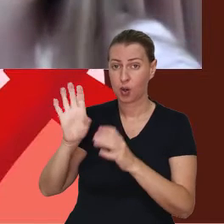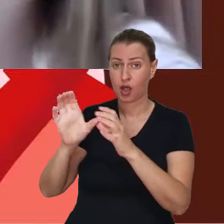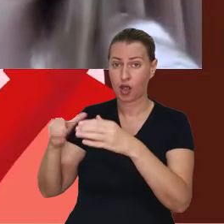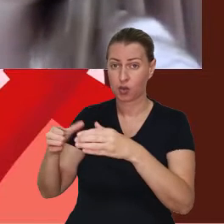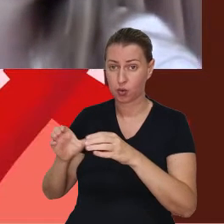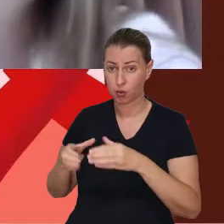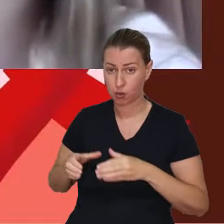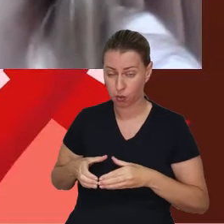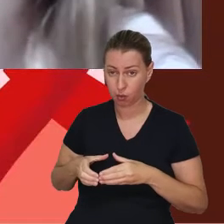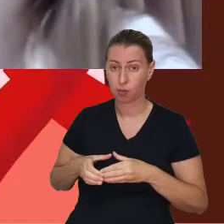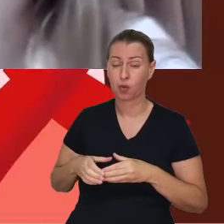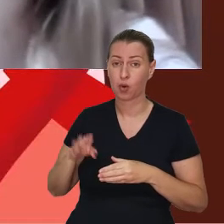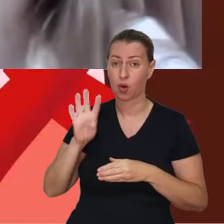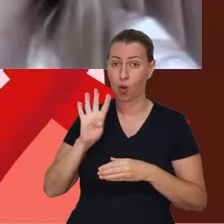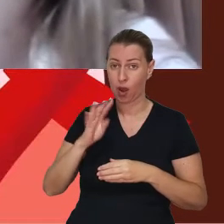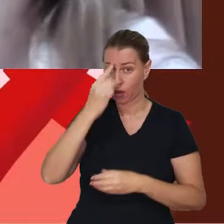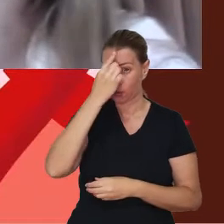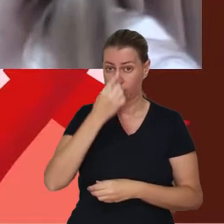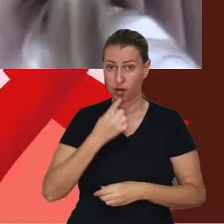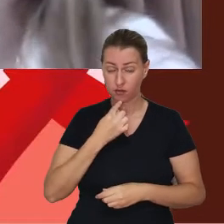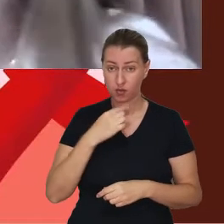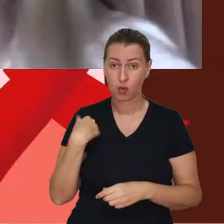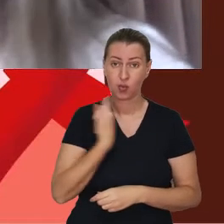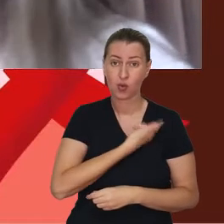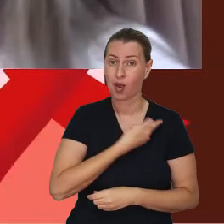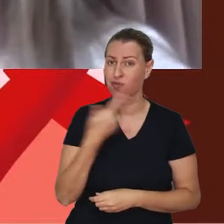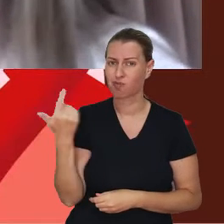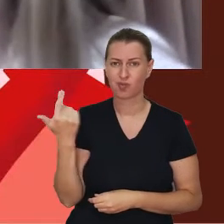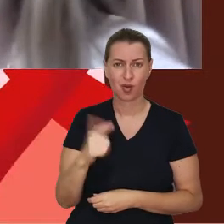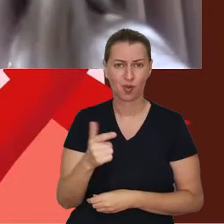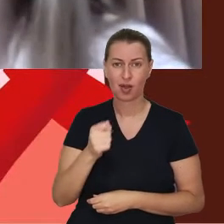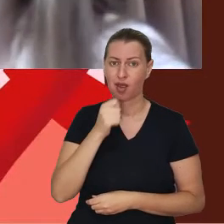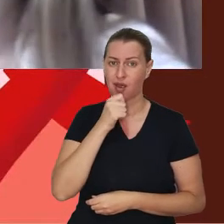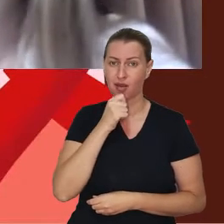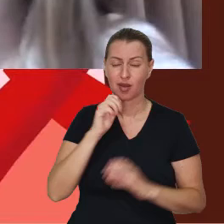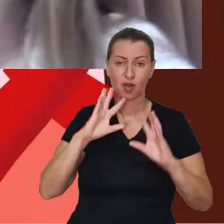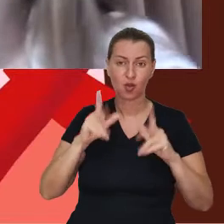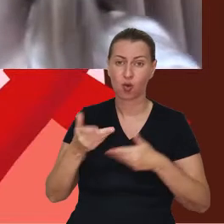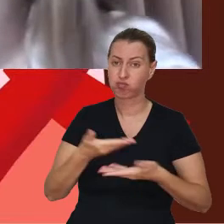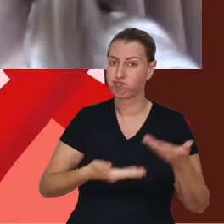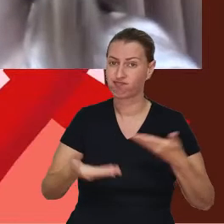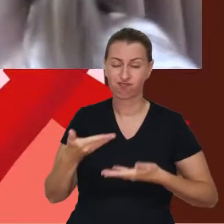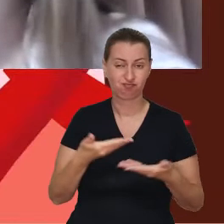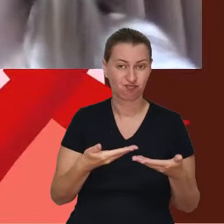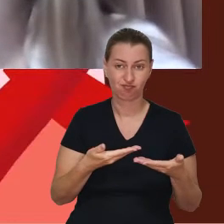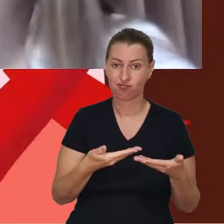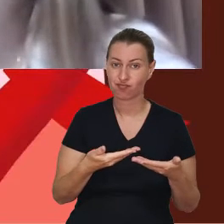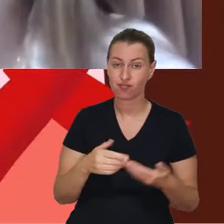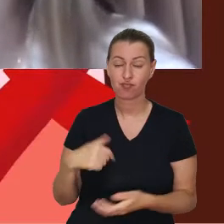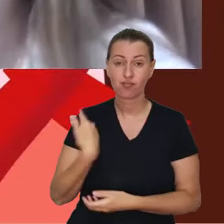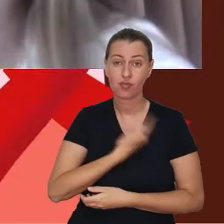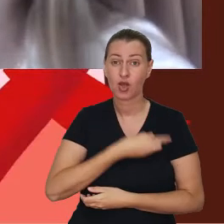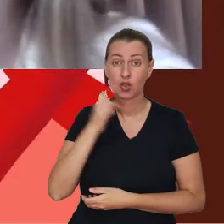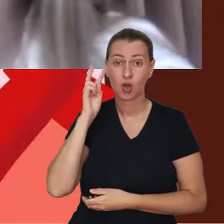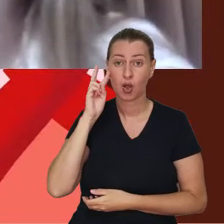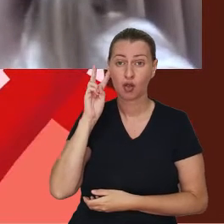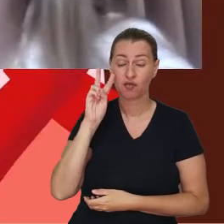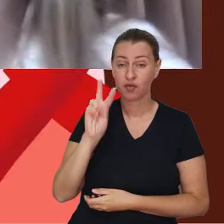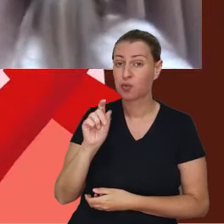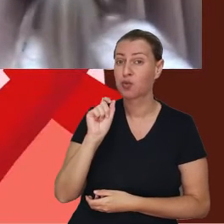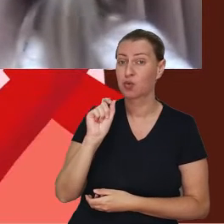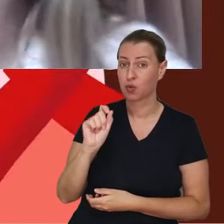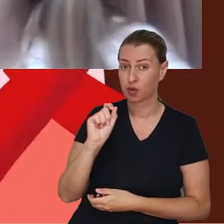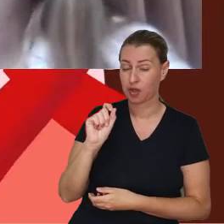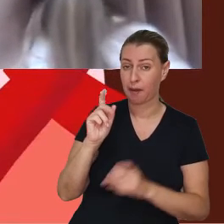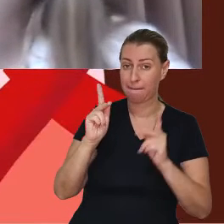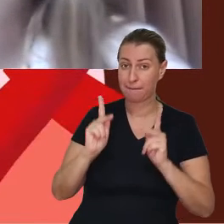esses quatro perfis, a gente não contempla todos eles. A gente vê uma elitização,